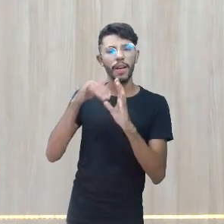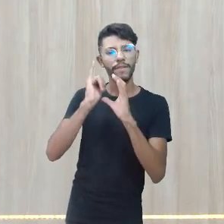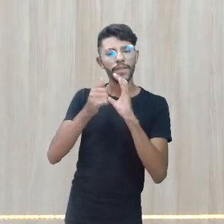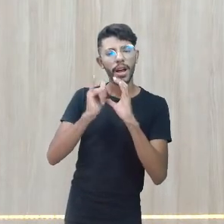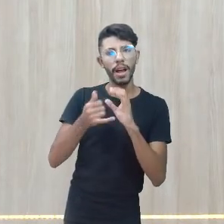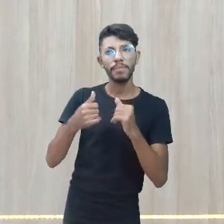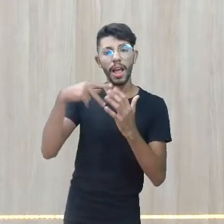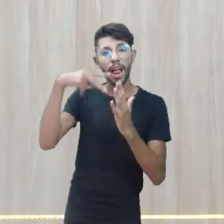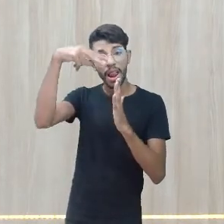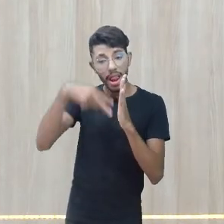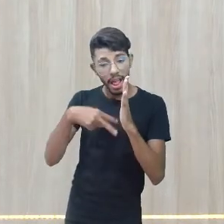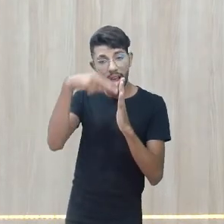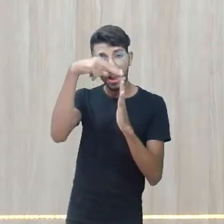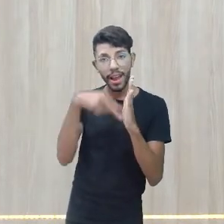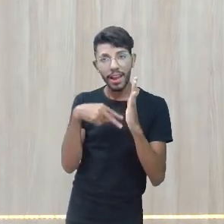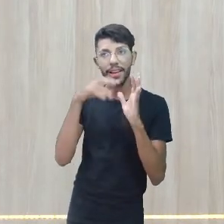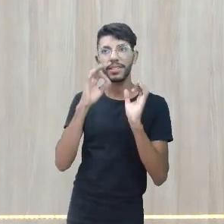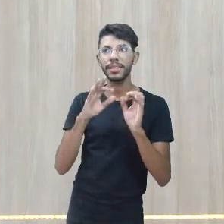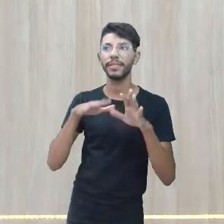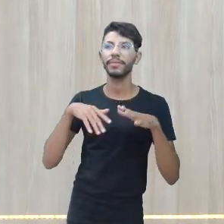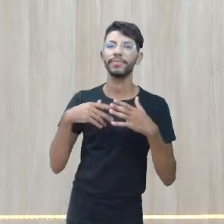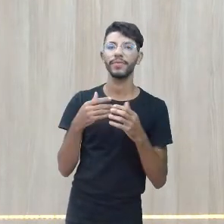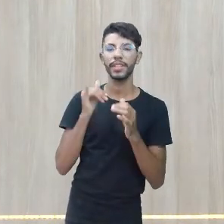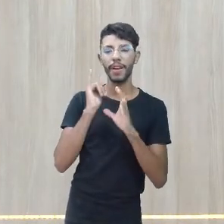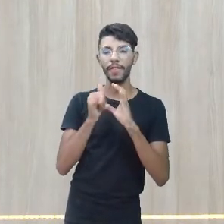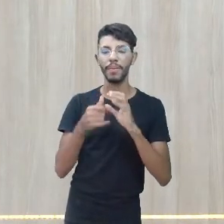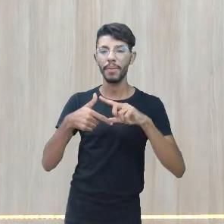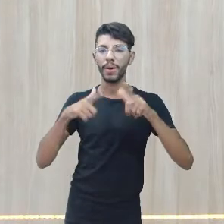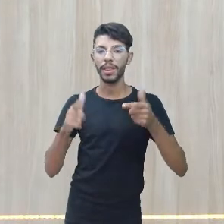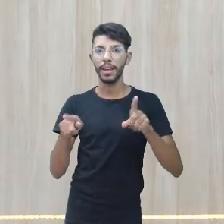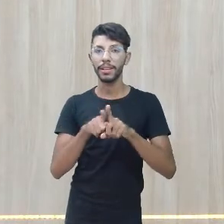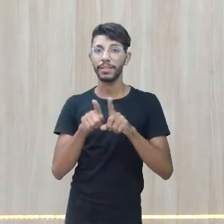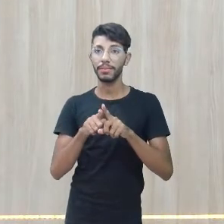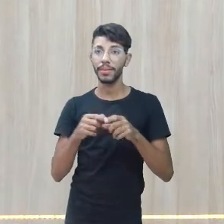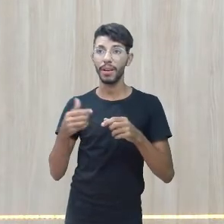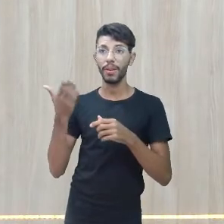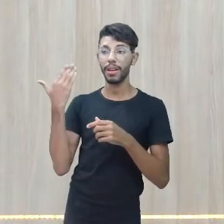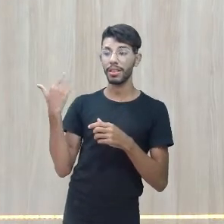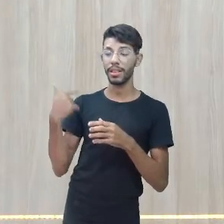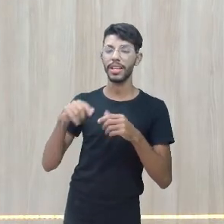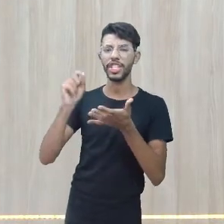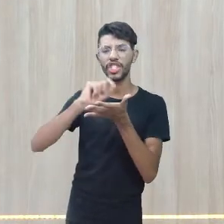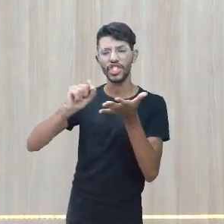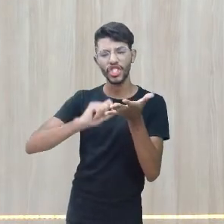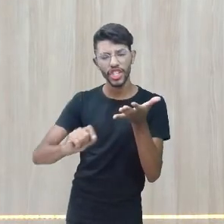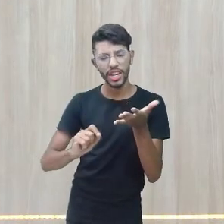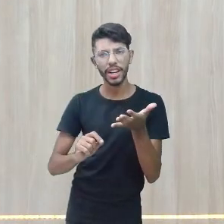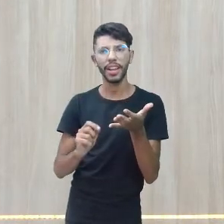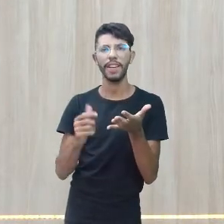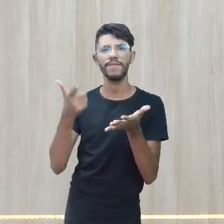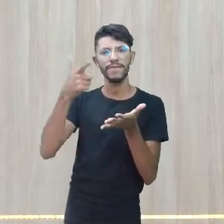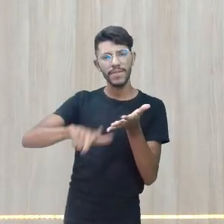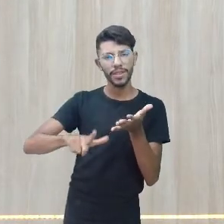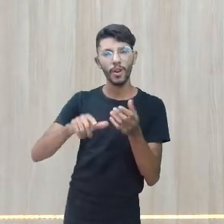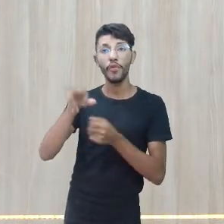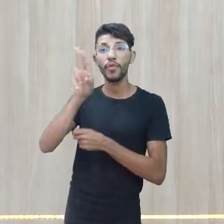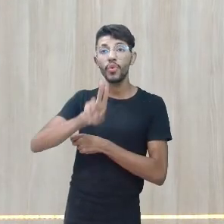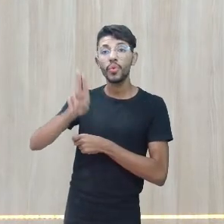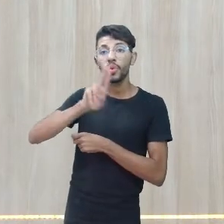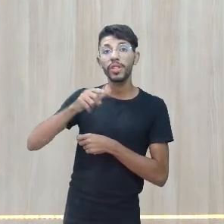fábulas, leia, não é, uma fábula moderna e uma antiga, reescreva, utilize